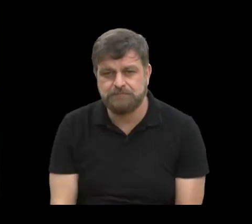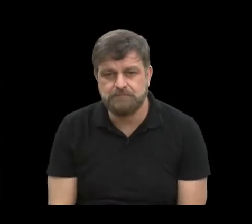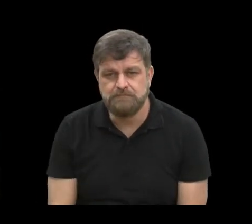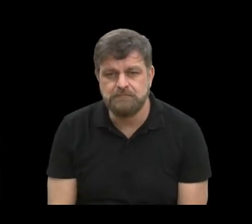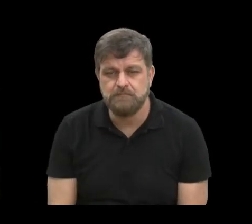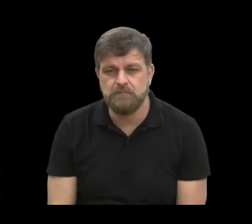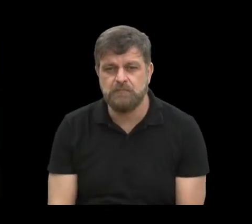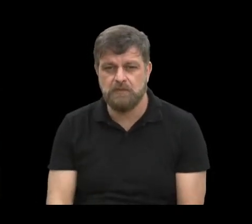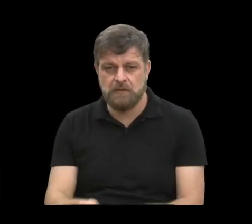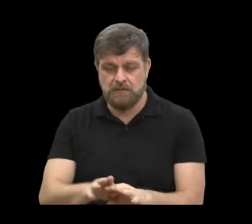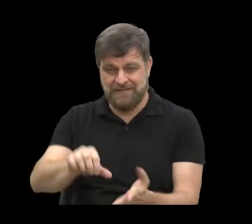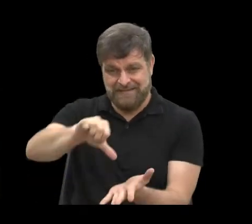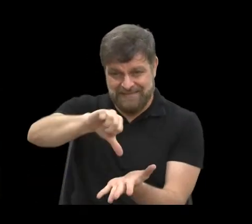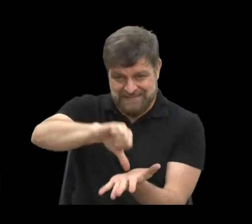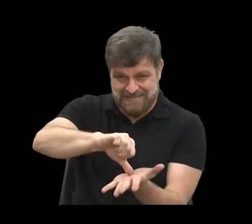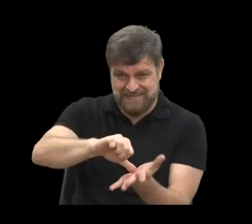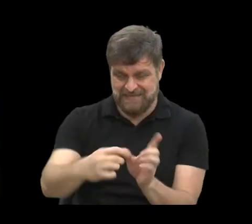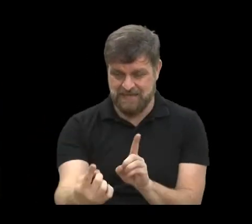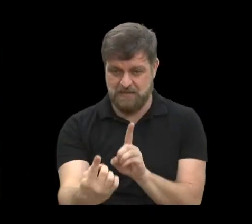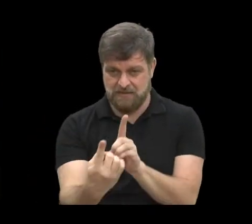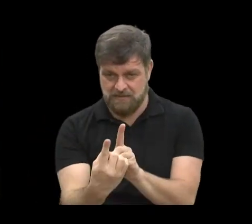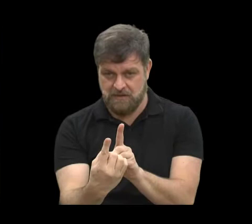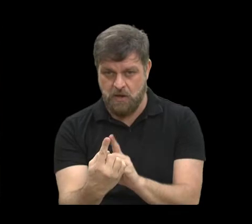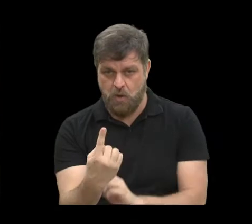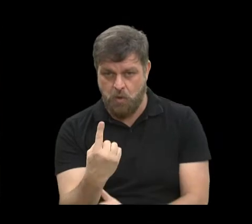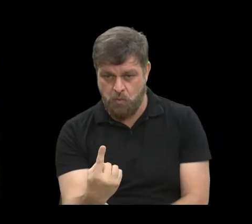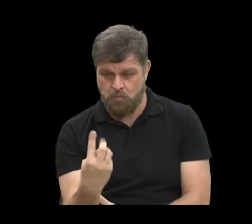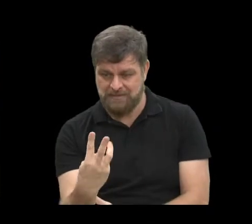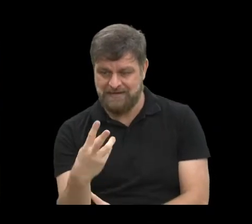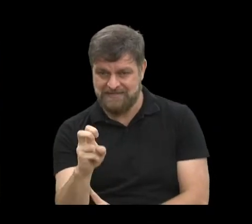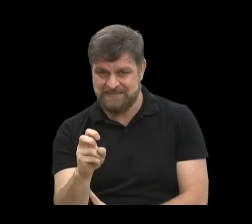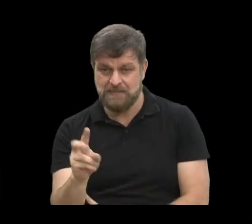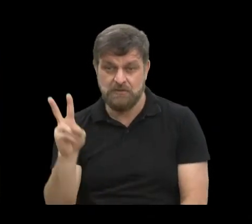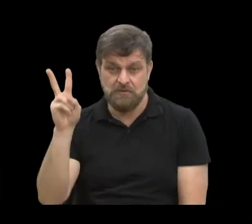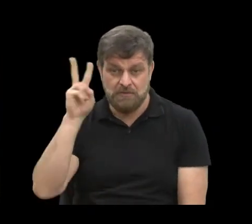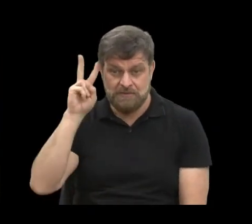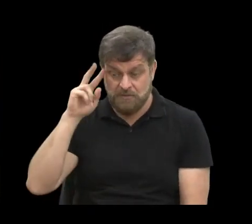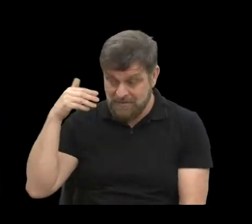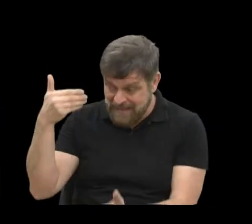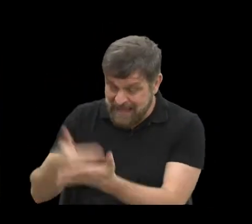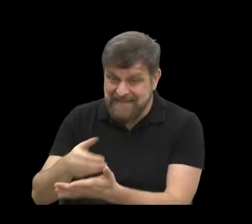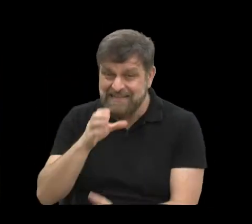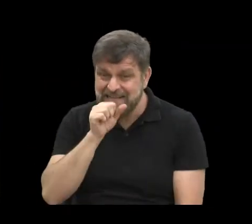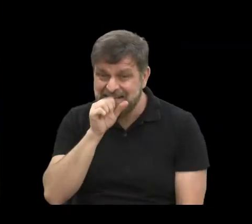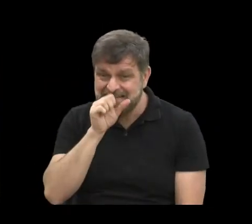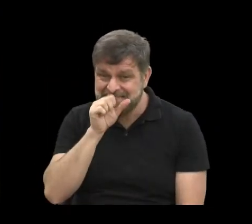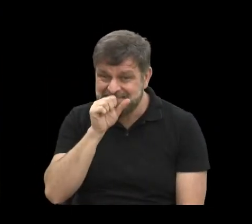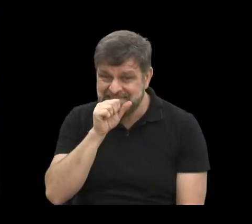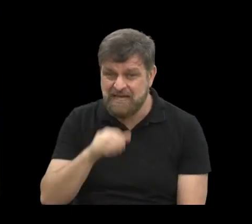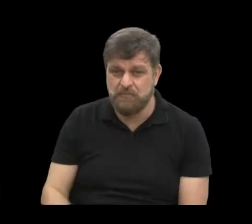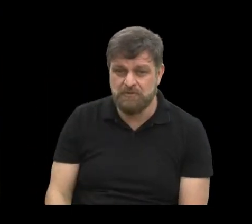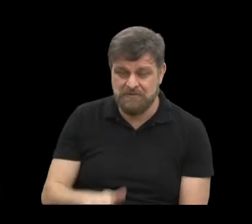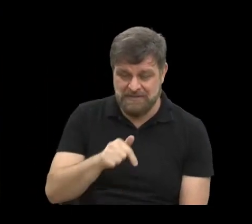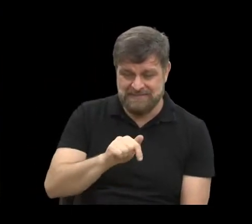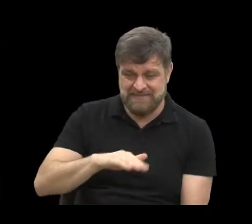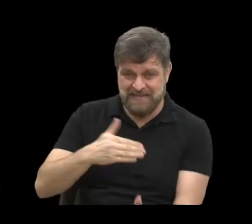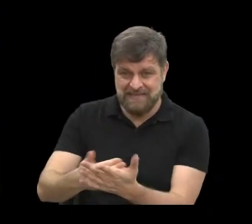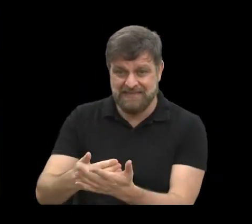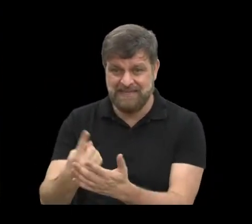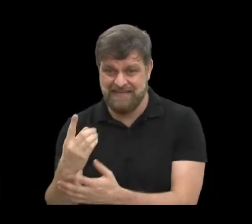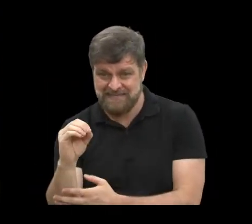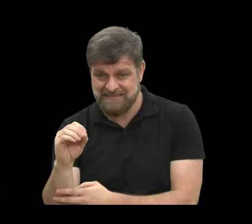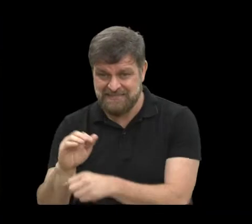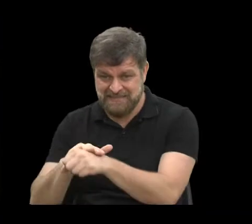meu.inss.gov.br, da Central de Atendimentos 135, que funciona de segunda a sábado, das 7 às 22, no horário de